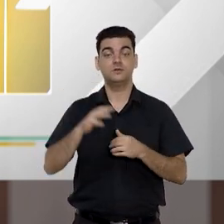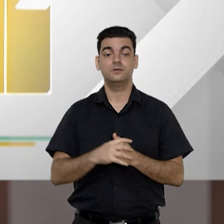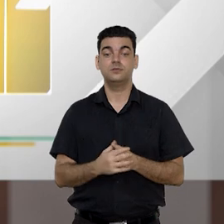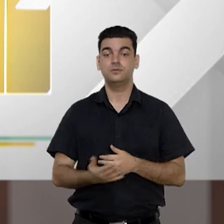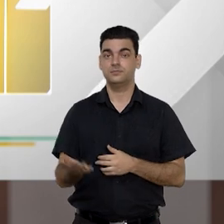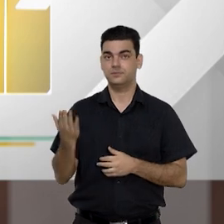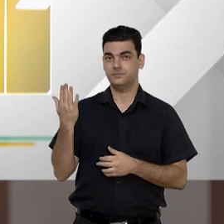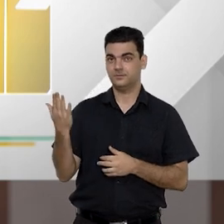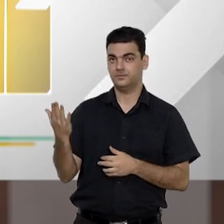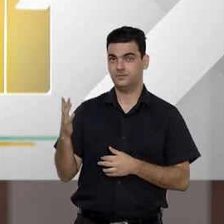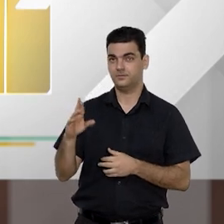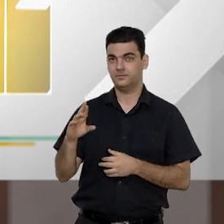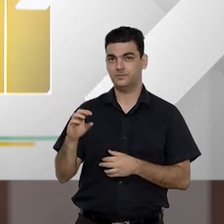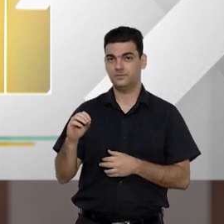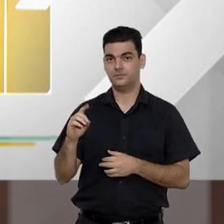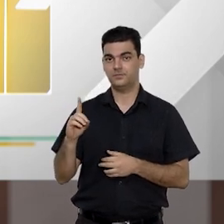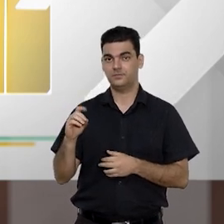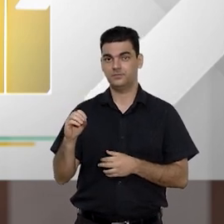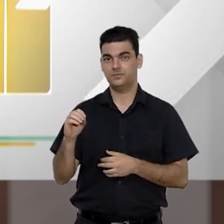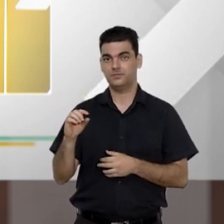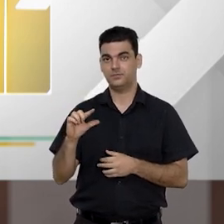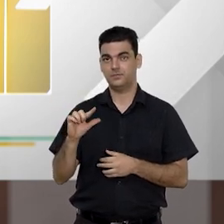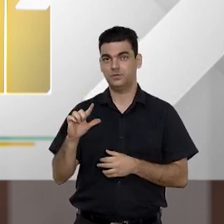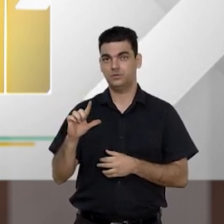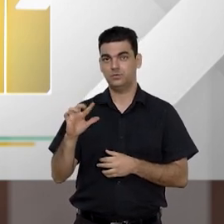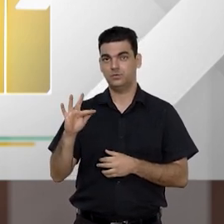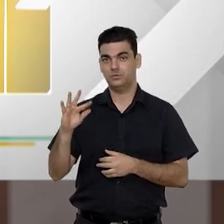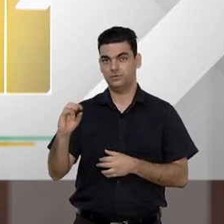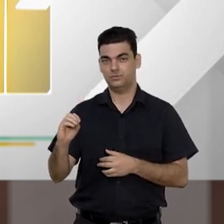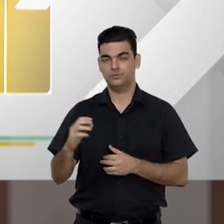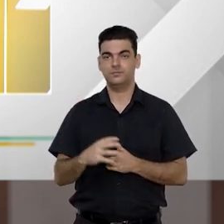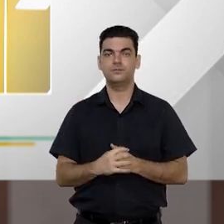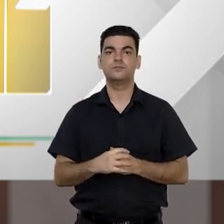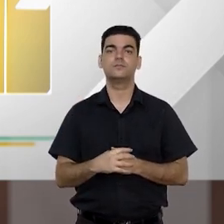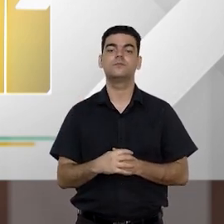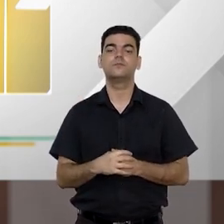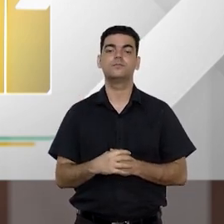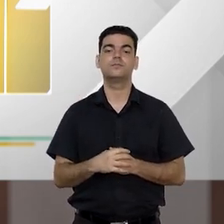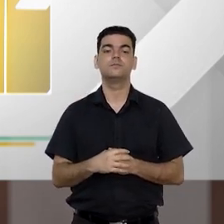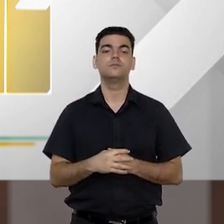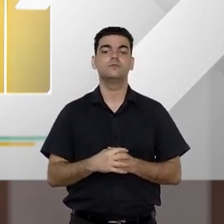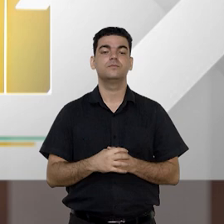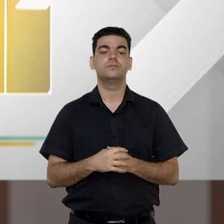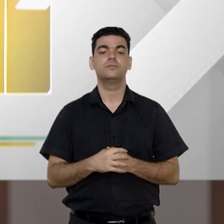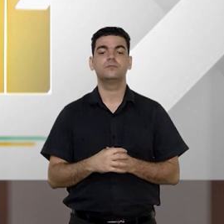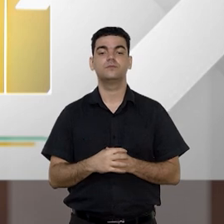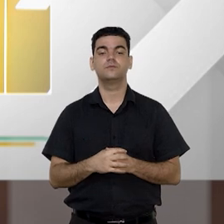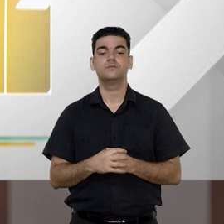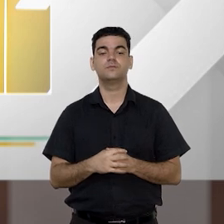juizados especiais federais. Doutor Rodolfo, por favor, pode começar com as suas considerações?